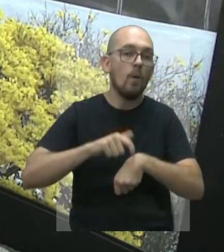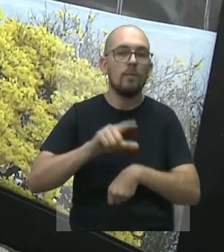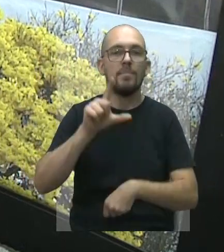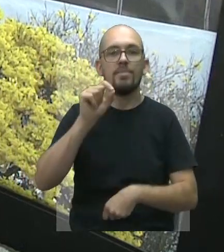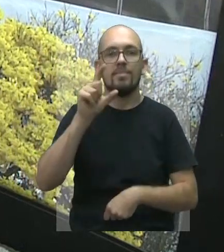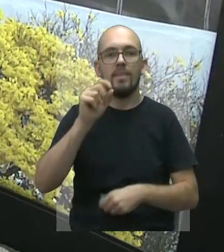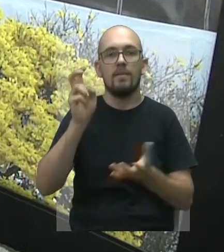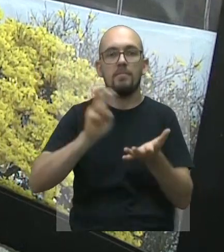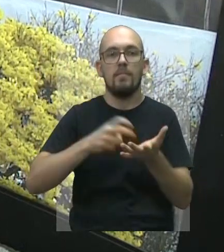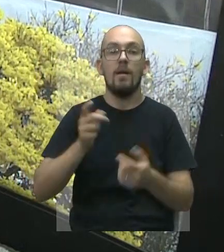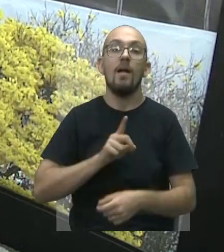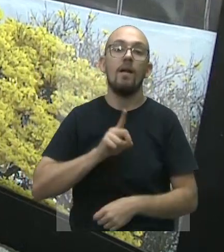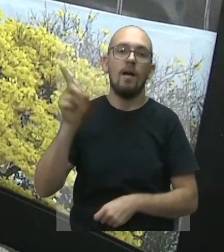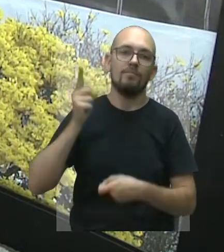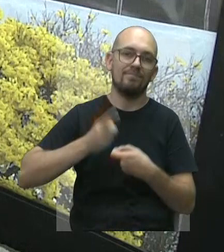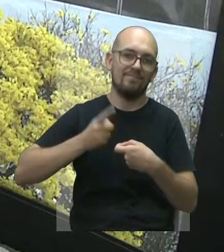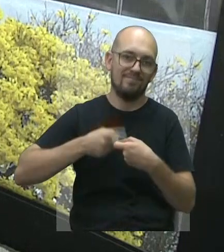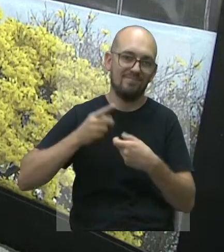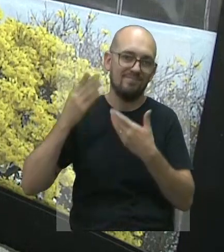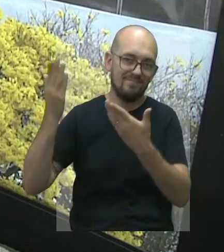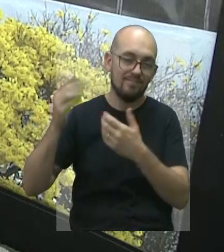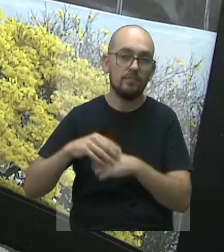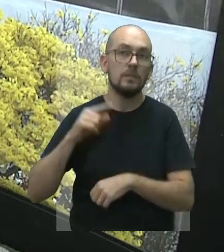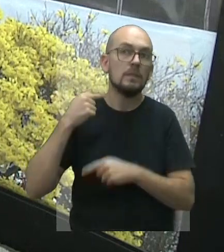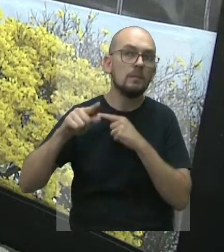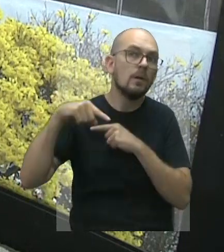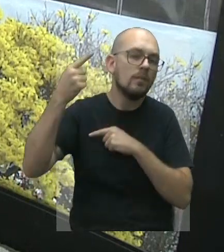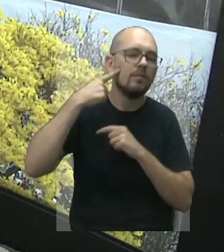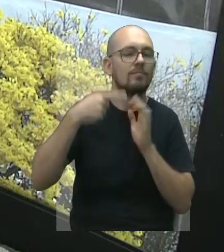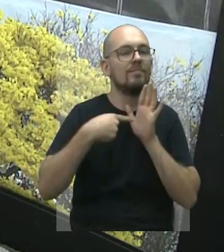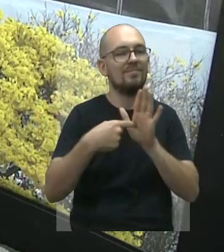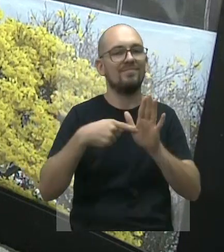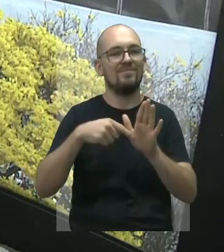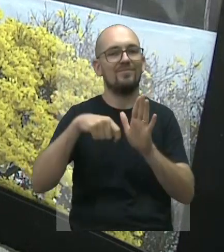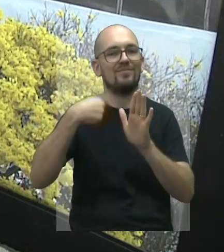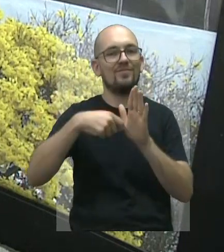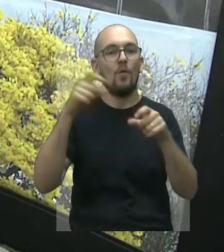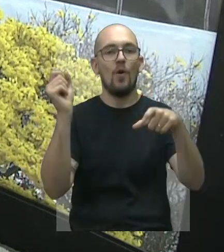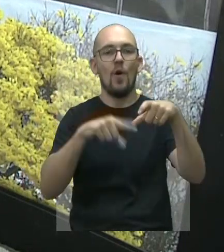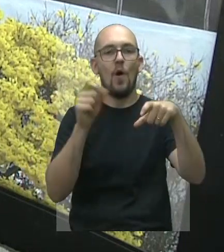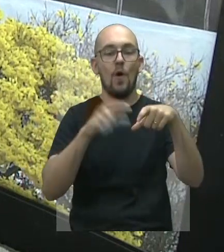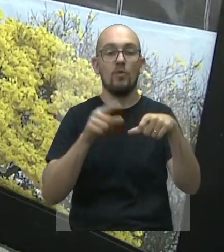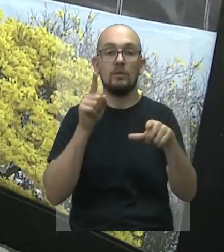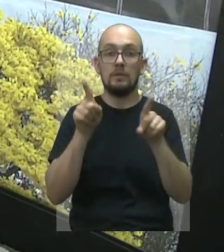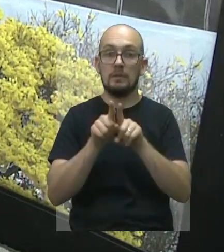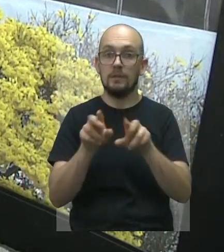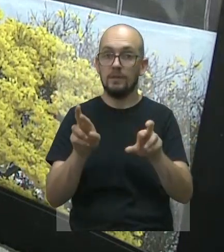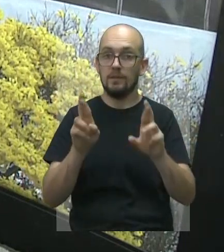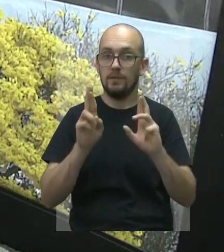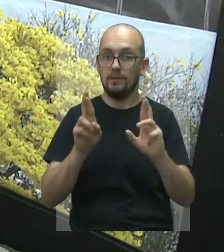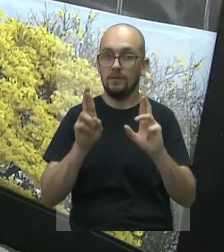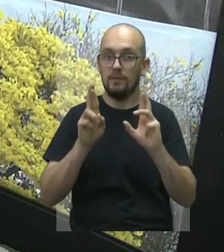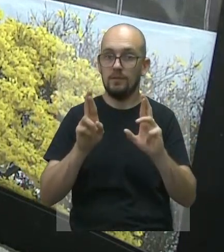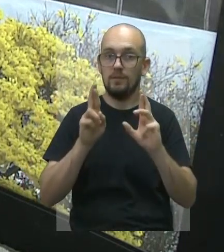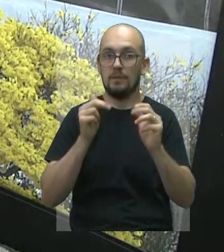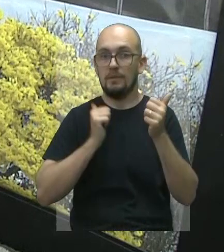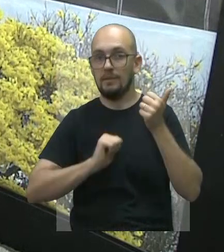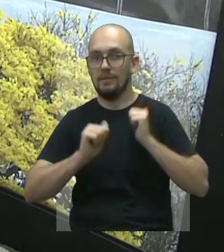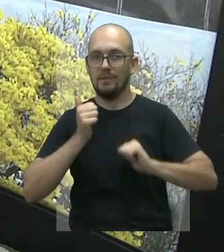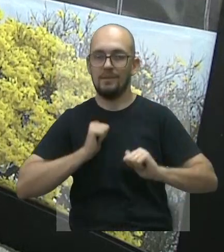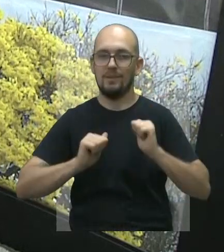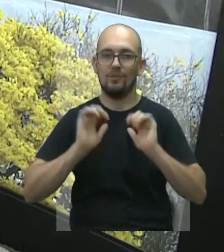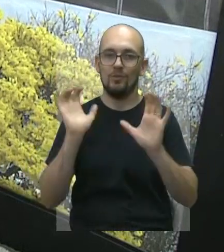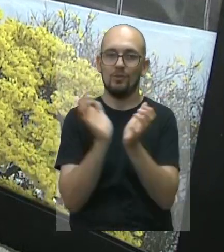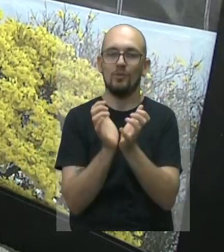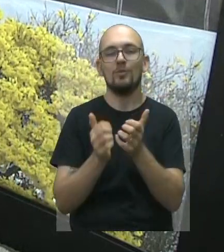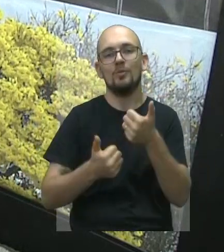10 horas da manhã e na semana que vem a gente traz os gols para você aí de casa e também a expectativa dos jogadores e da